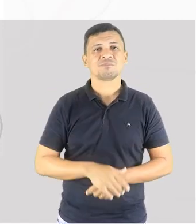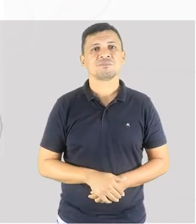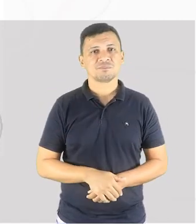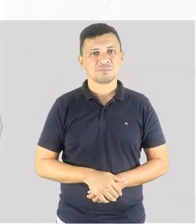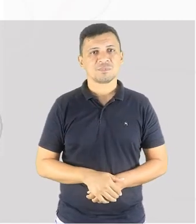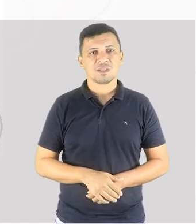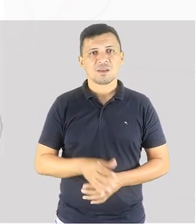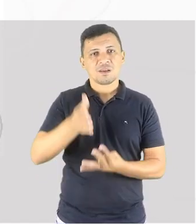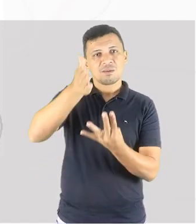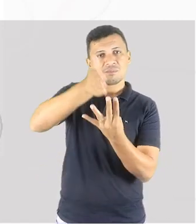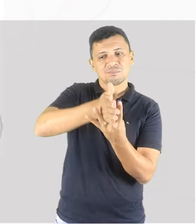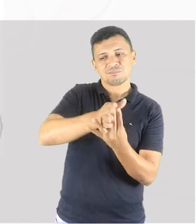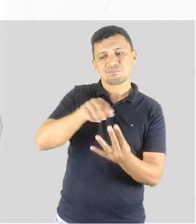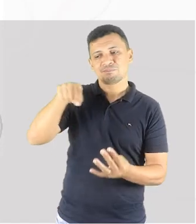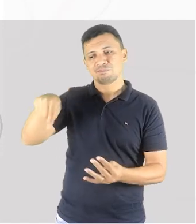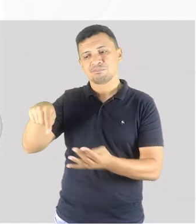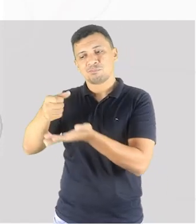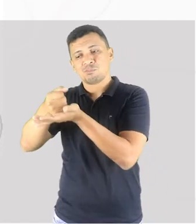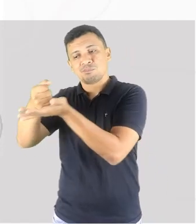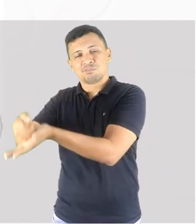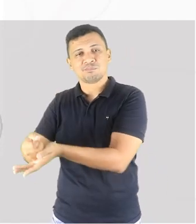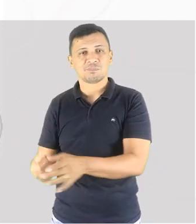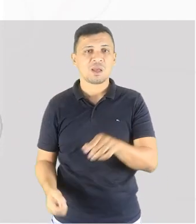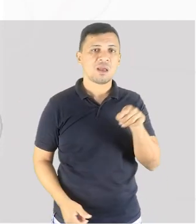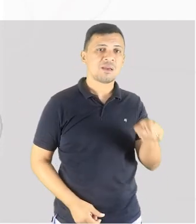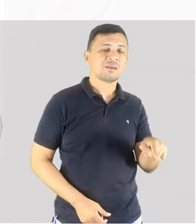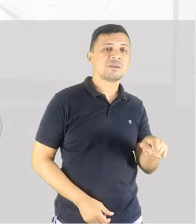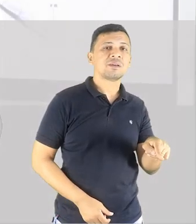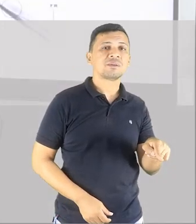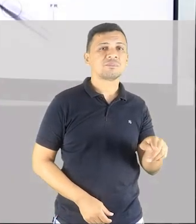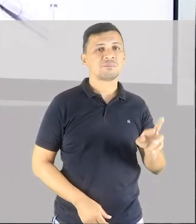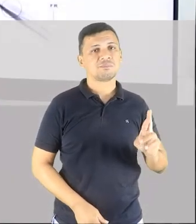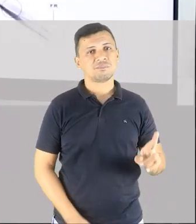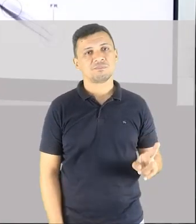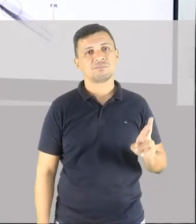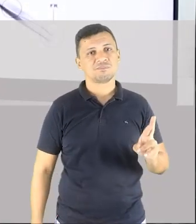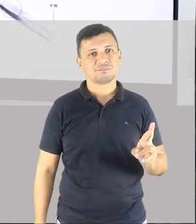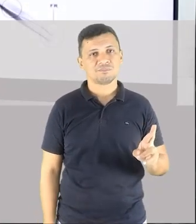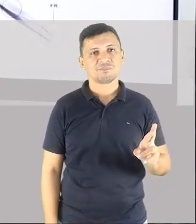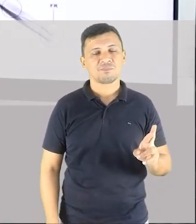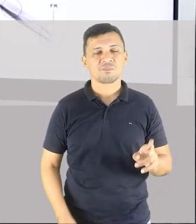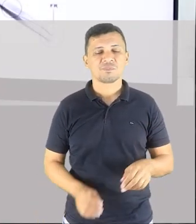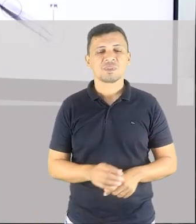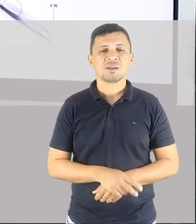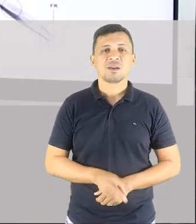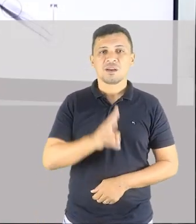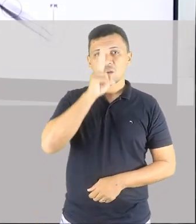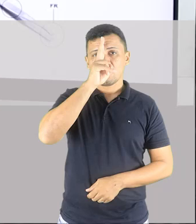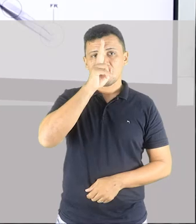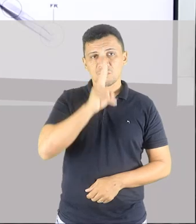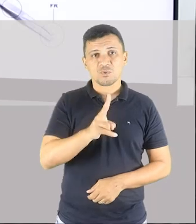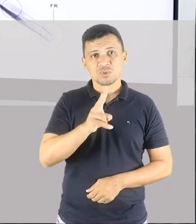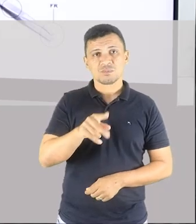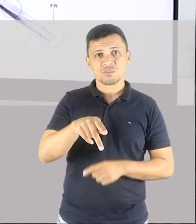está entre os outros dois elementos, certo? É aquela em que a força potente